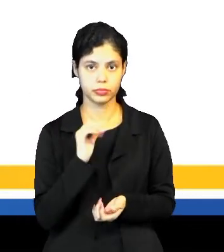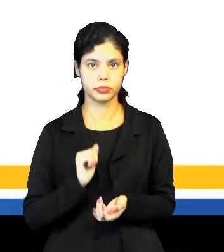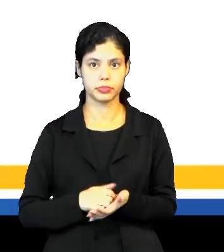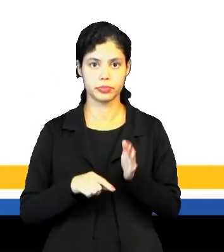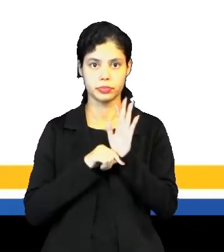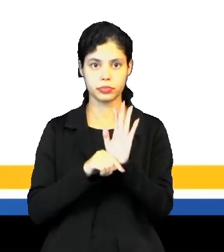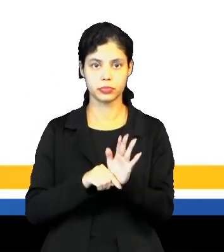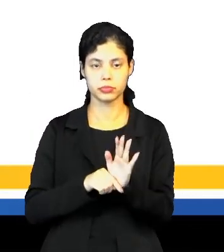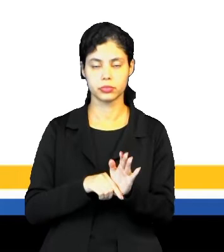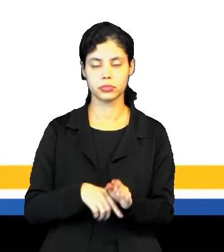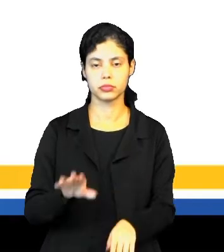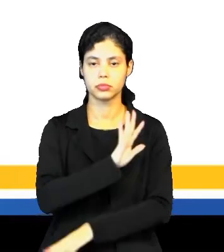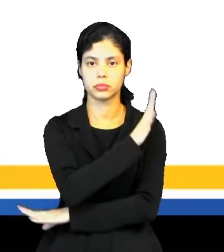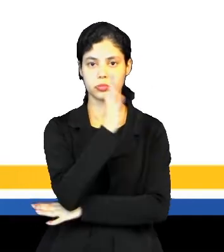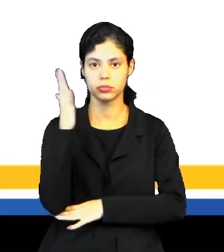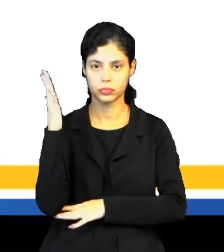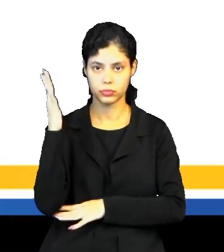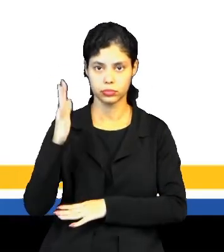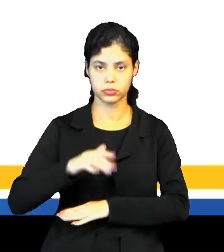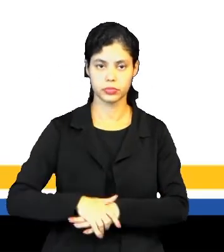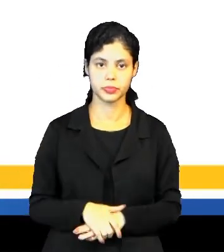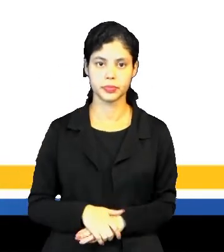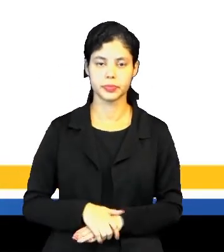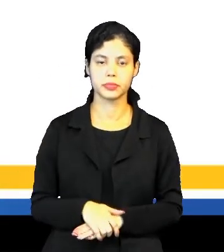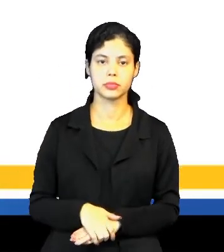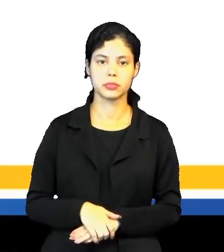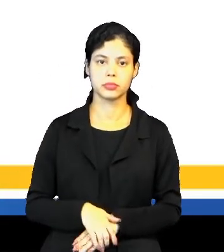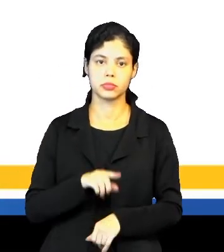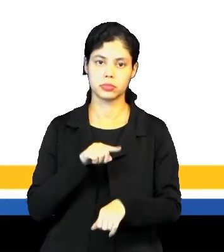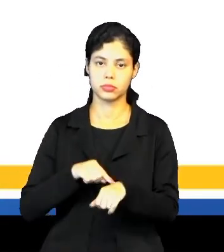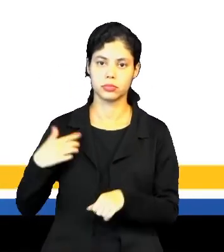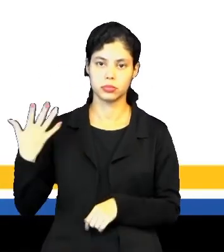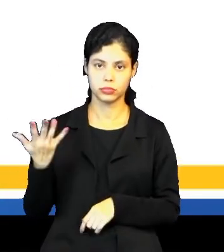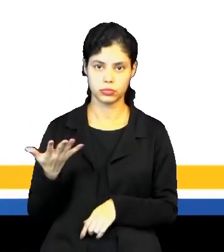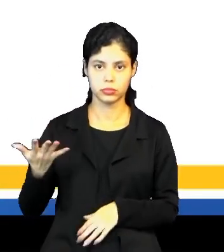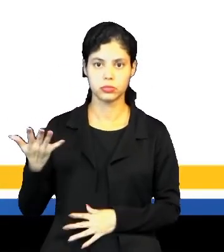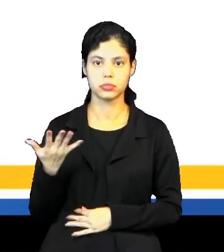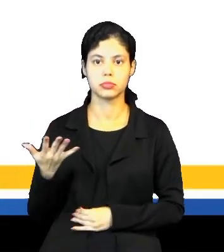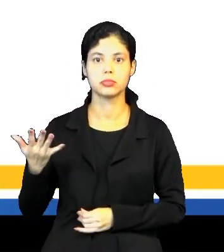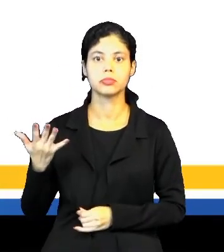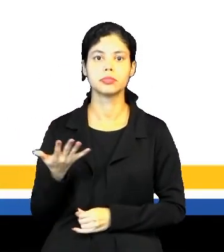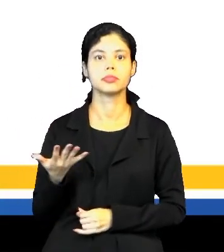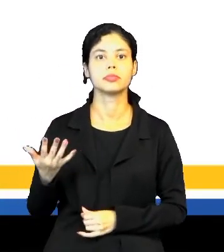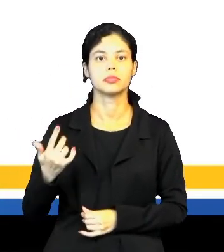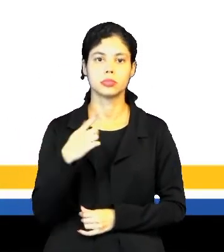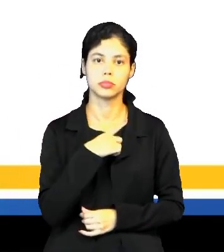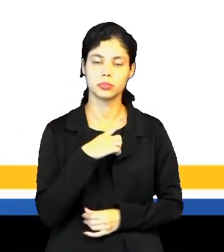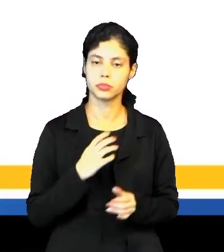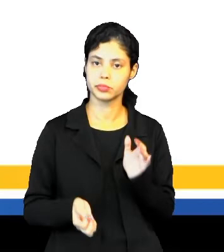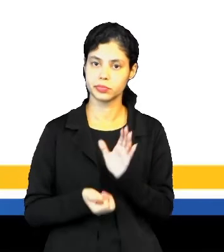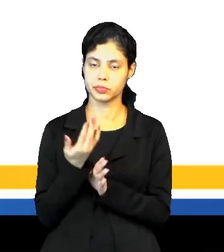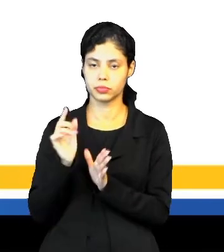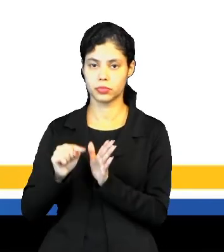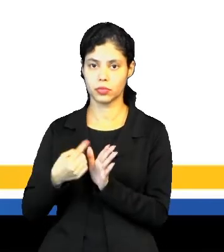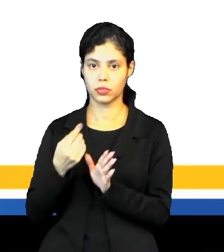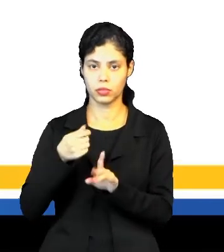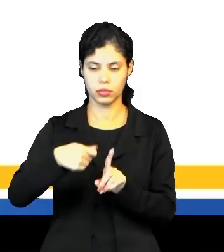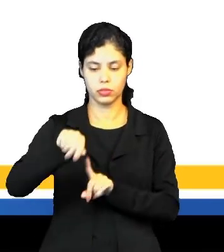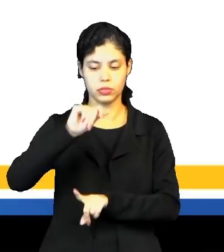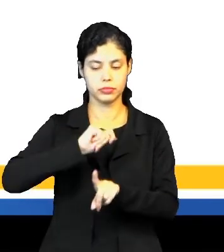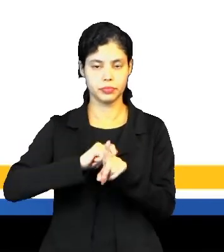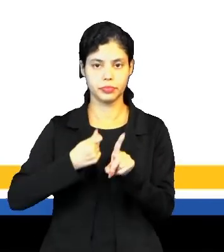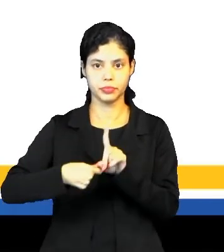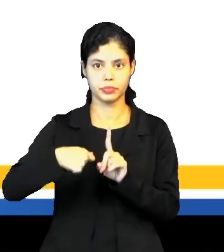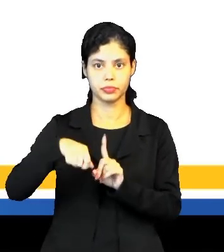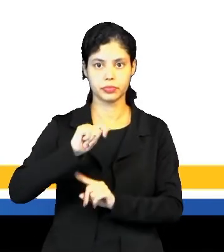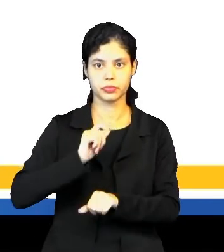primitivas tinham como referência os ciclos da natureza, e é com base nesses eventos que irão surgir os primeiros calendários e